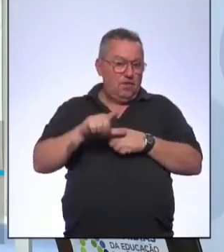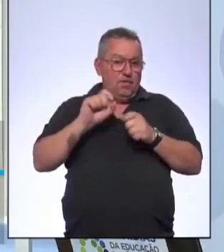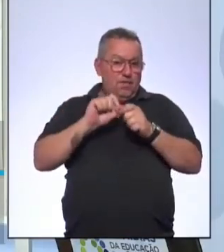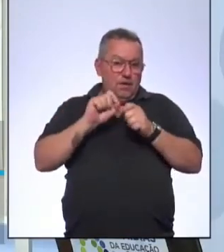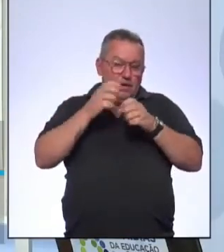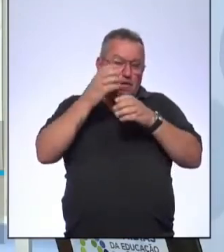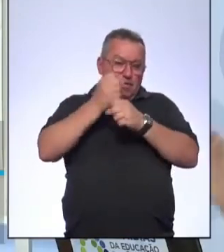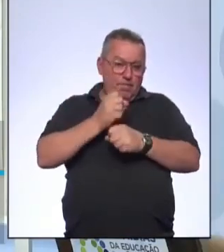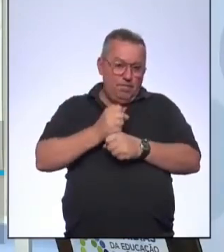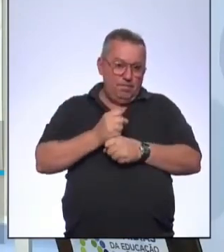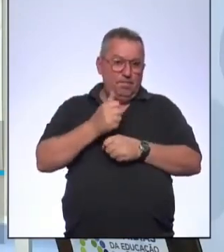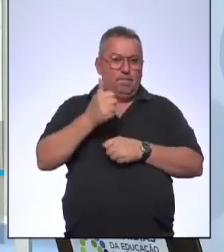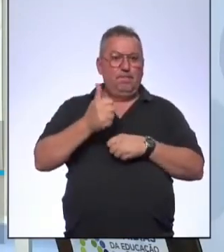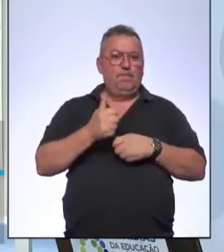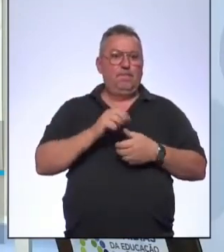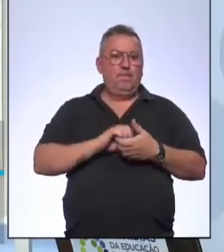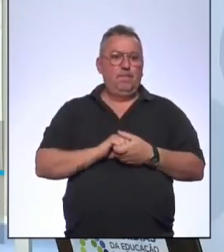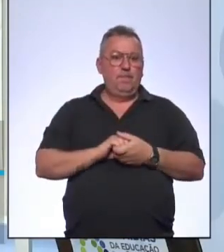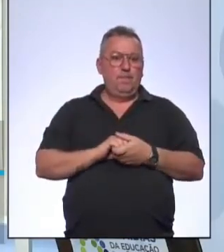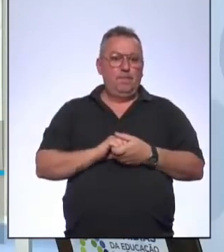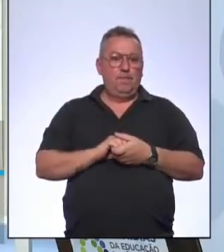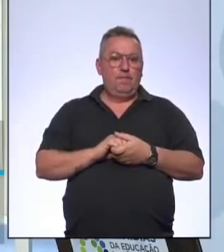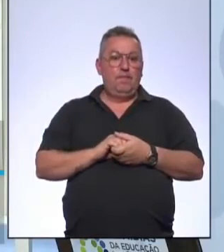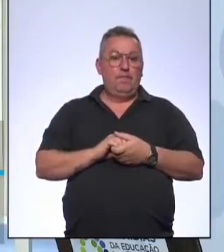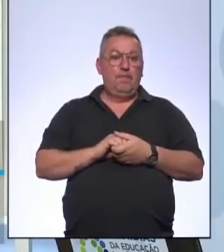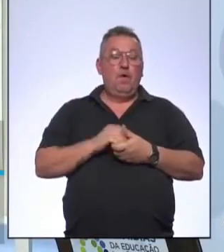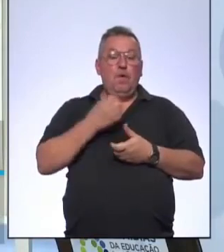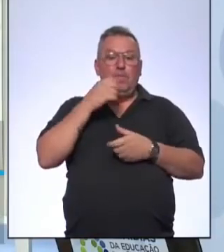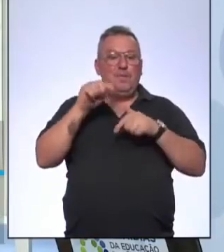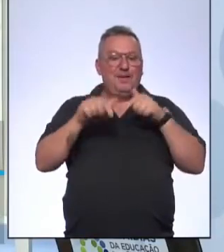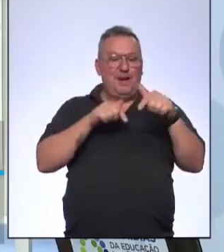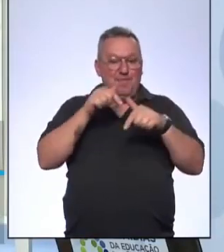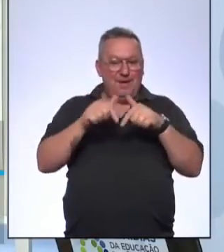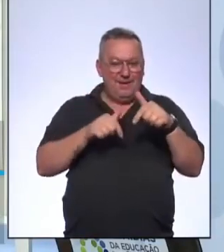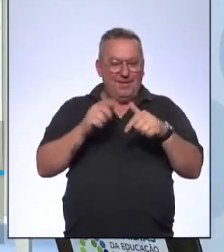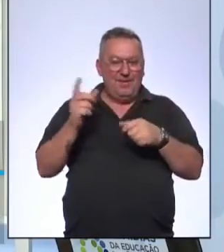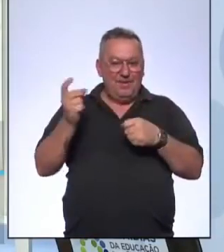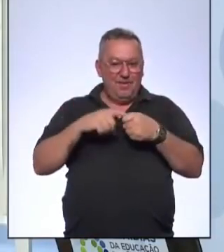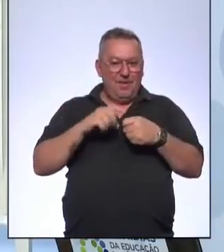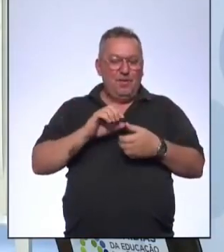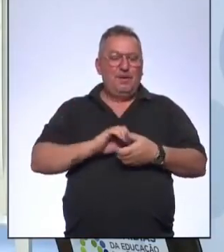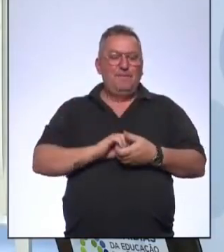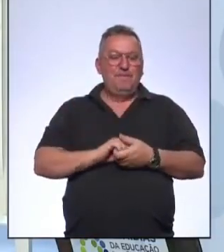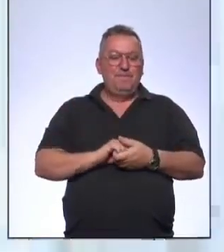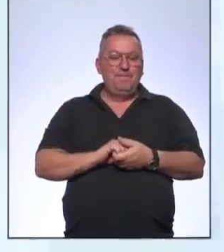essa conta das duas formas com vocês depois, tá bom? Então, bom trabalho aí para vocês e a gente já retorna.